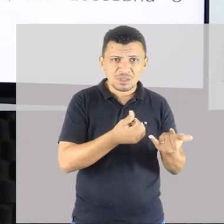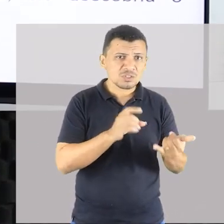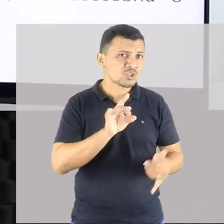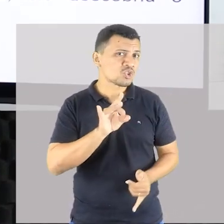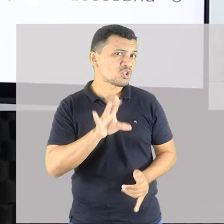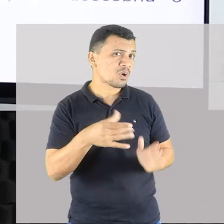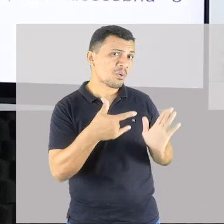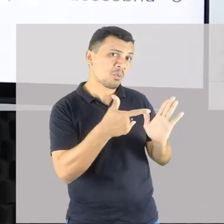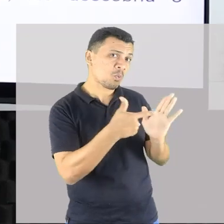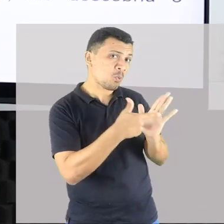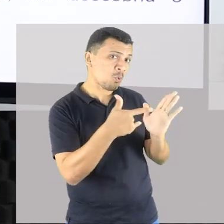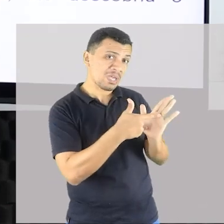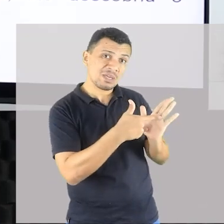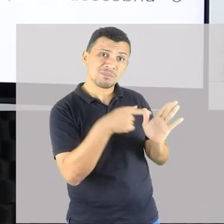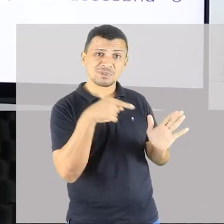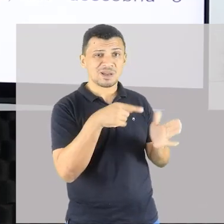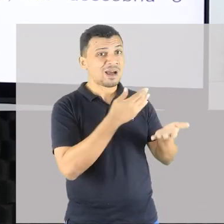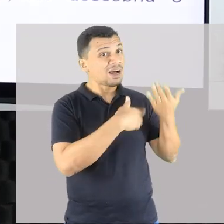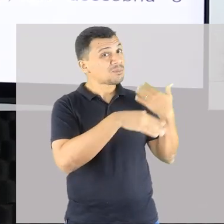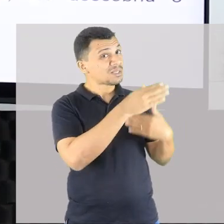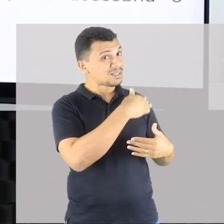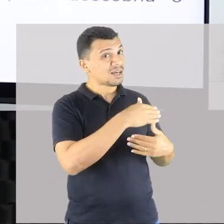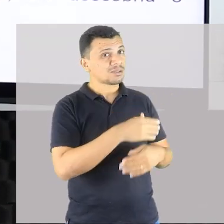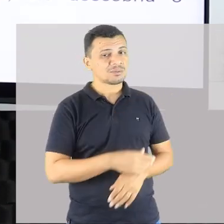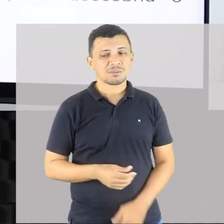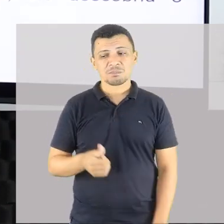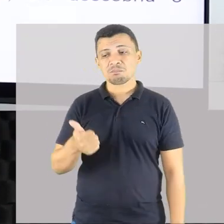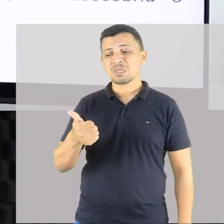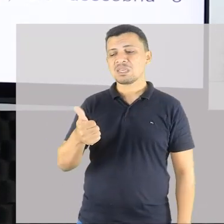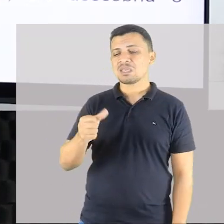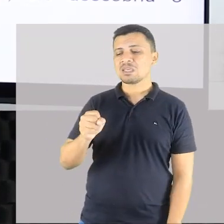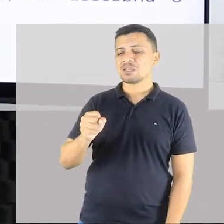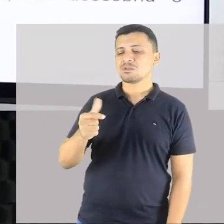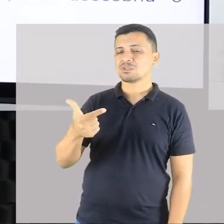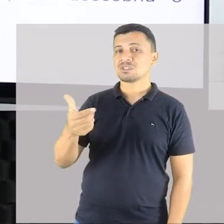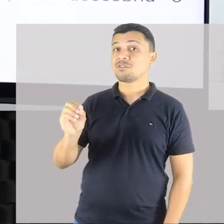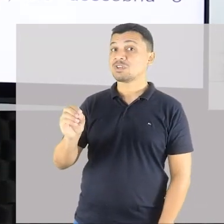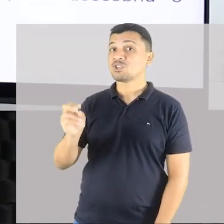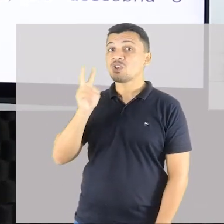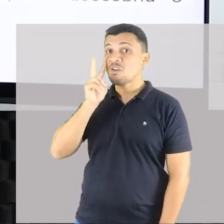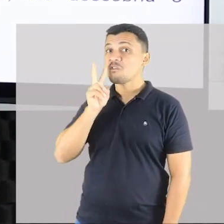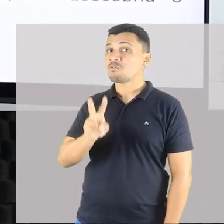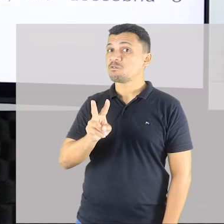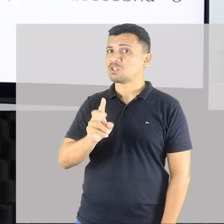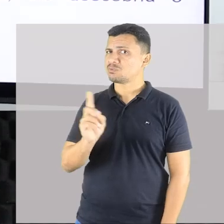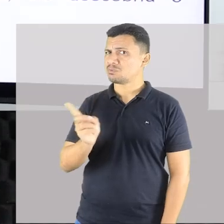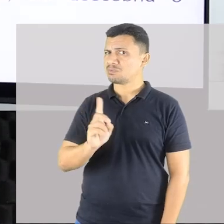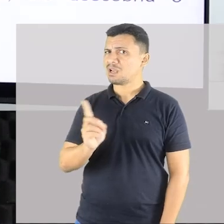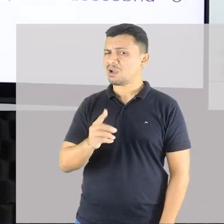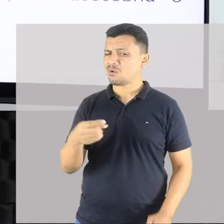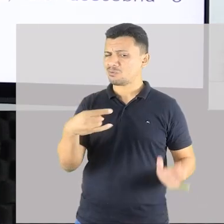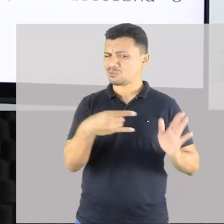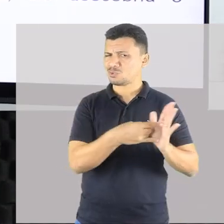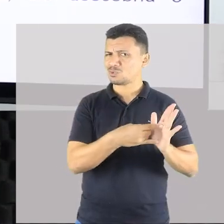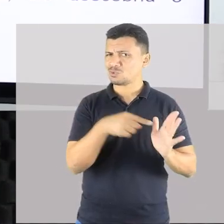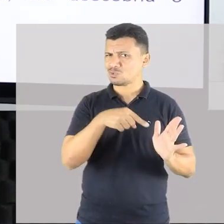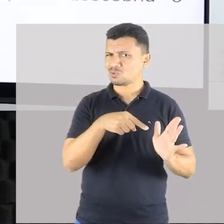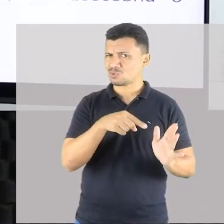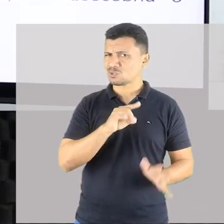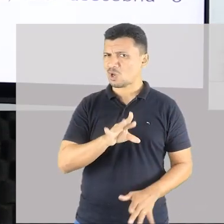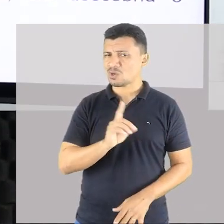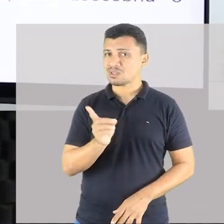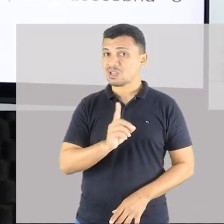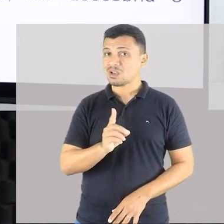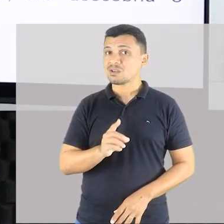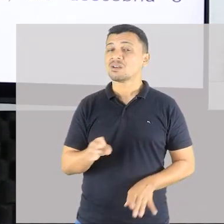ímã. E em 1820 foi visto que não é só ímã que gera campo magnético, mas